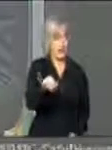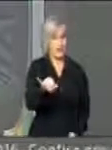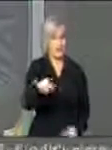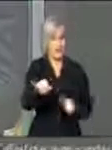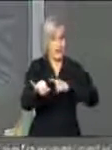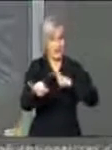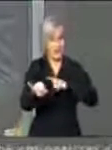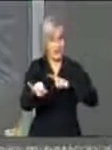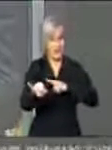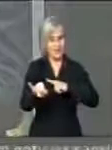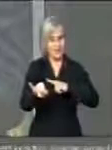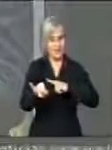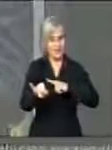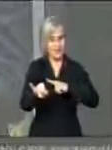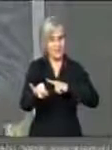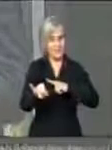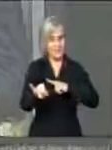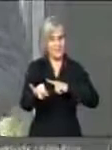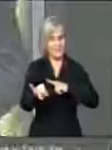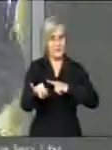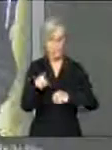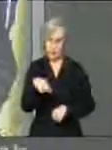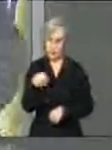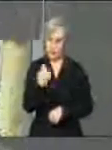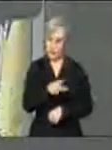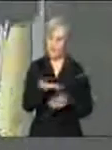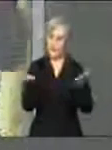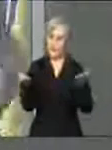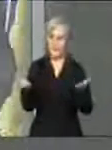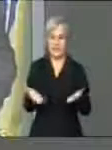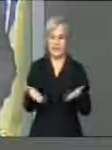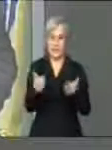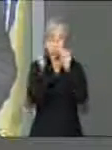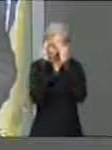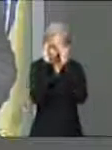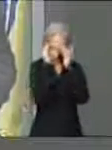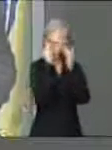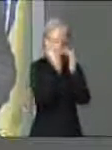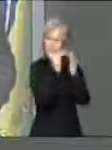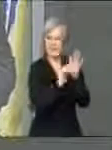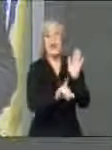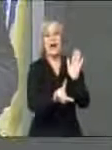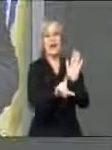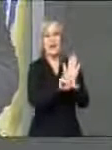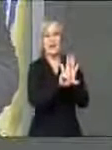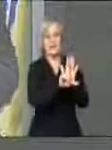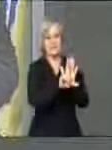Dilma, reiteramos, estamos aqui cumprindo a lei.